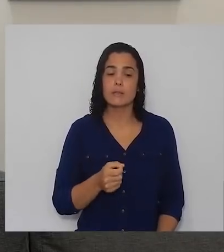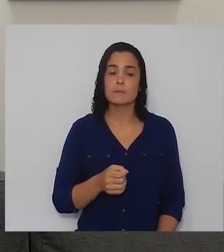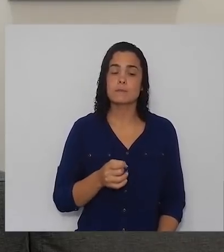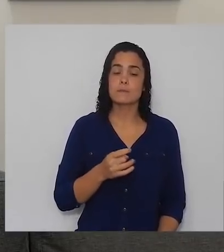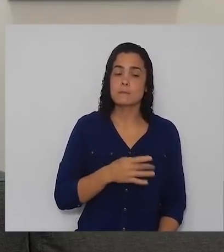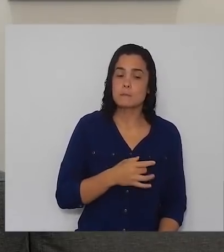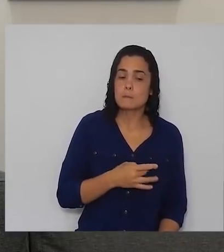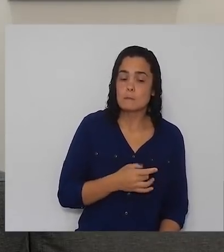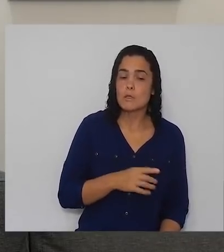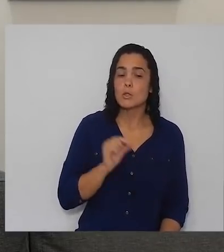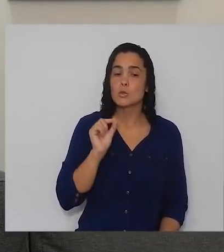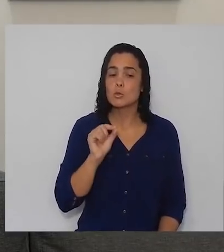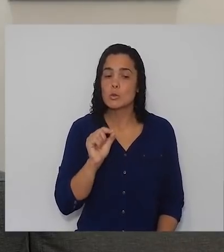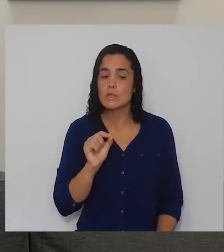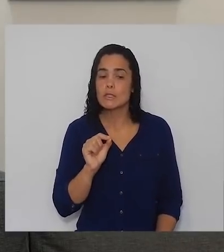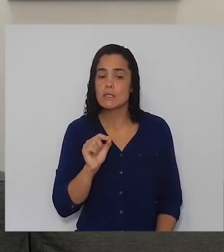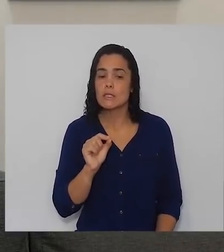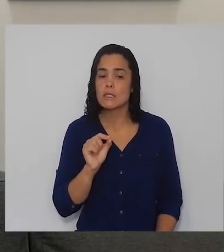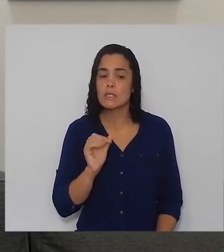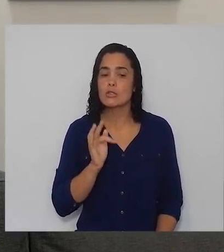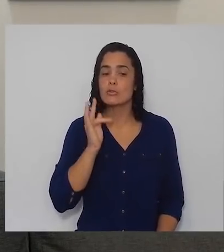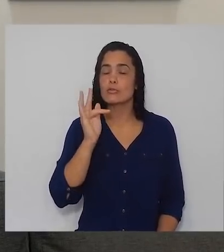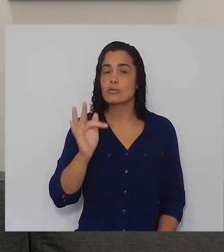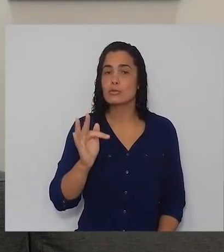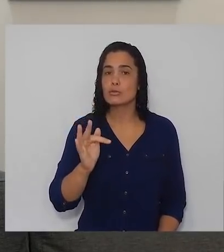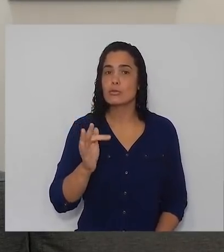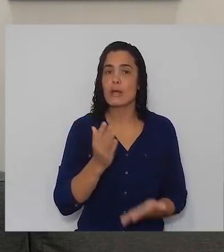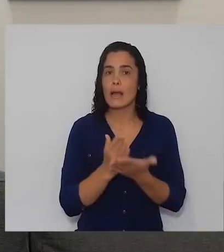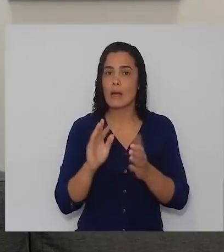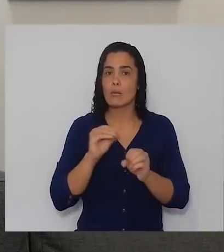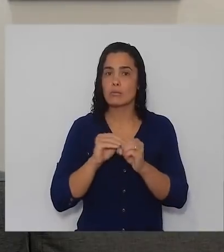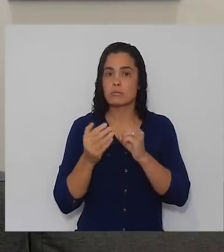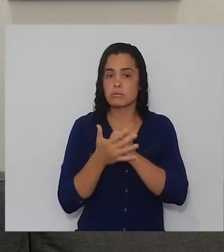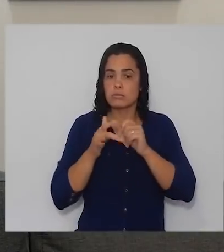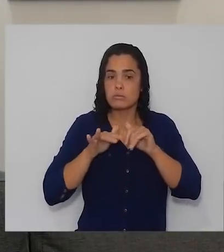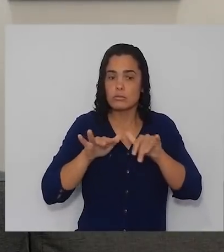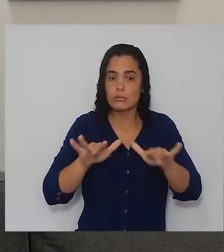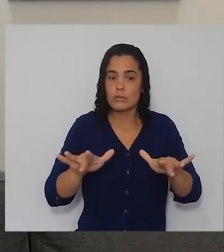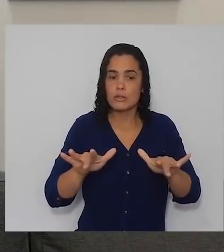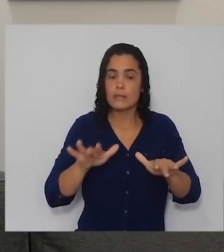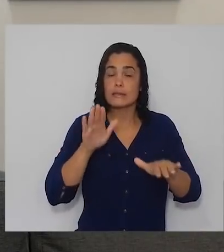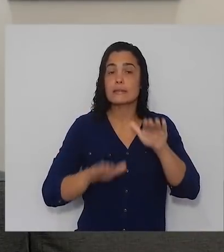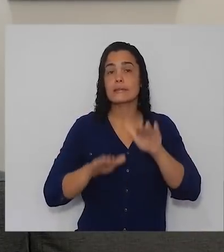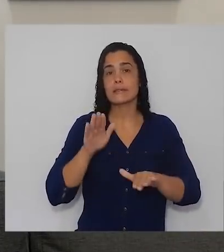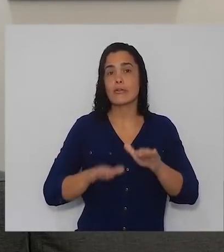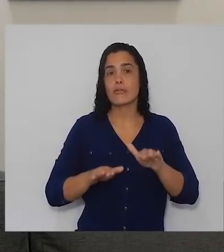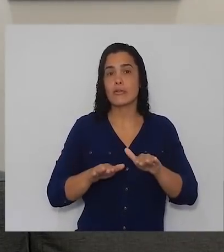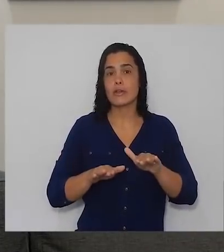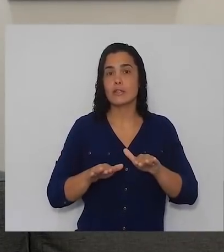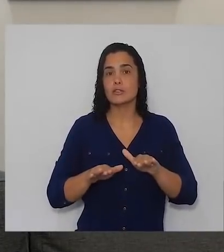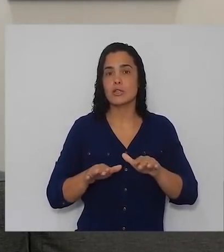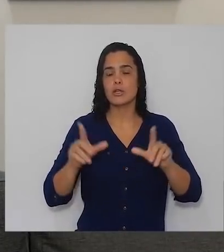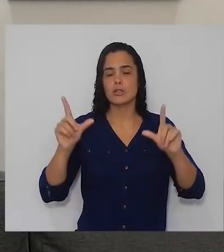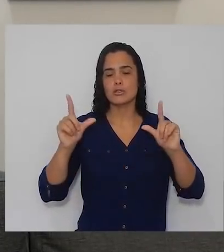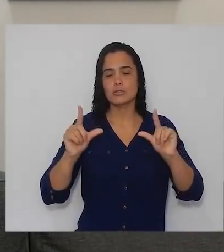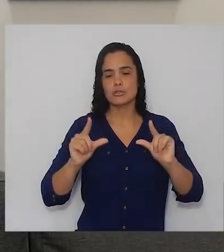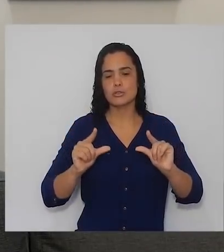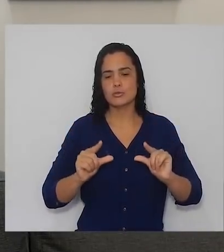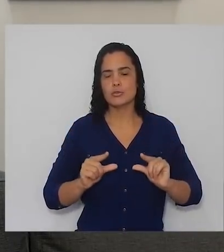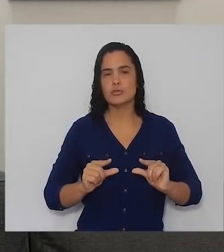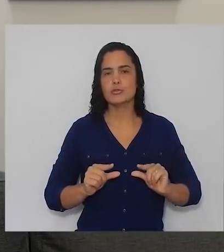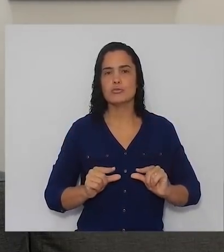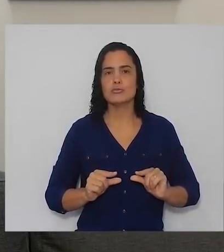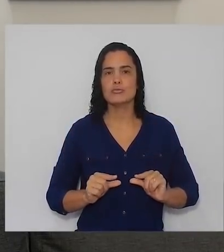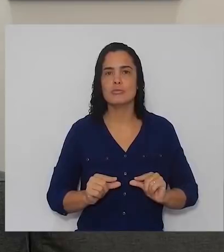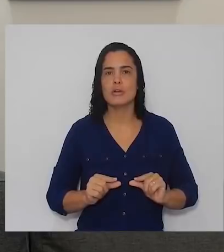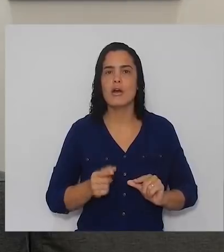que essa pandemia passar, o ardor por missões esfrie, se esmoreça por conta